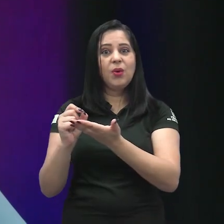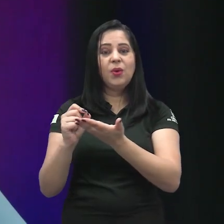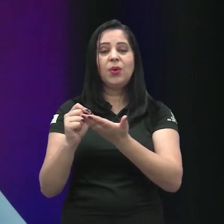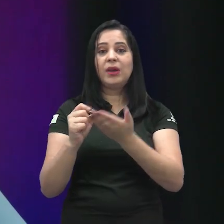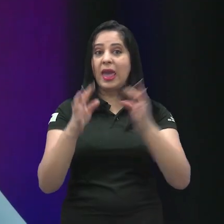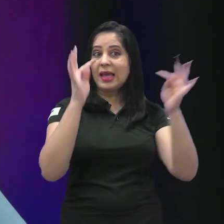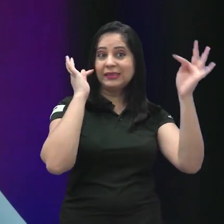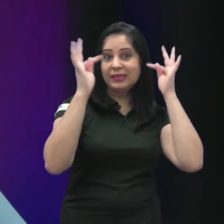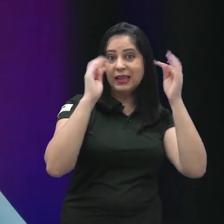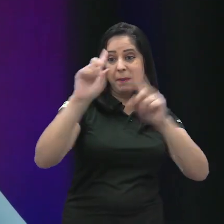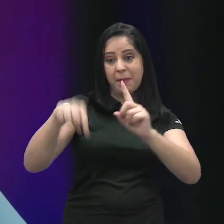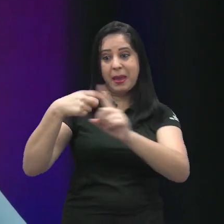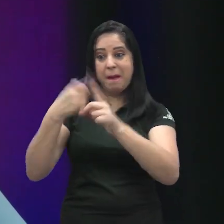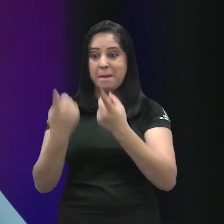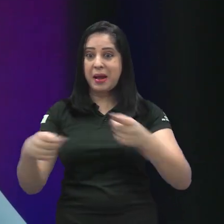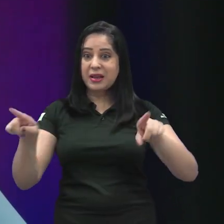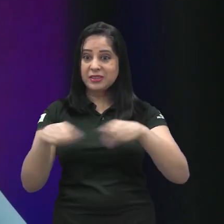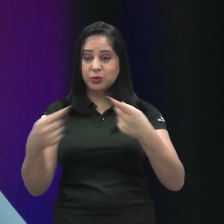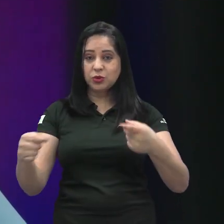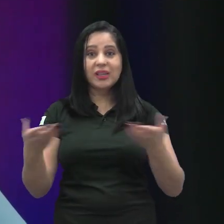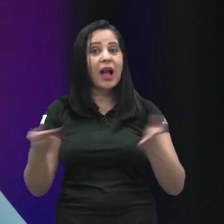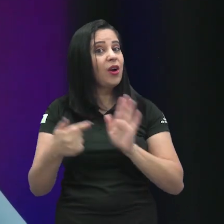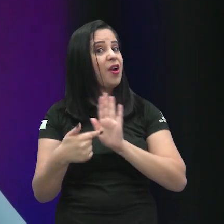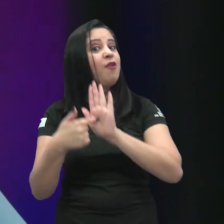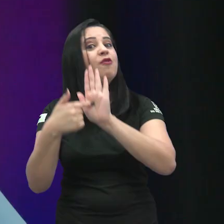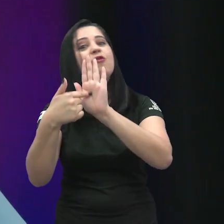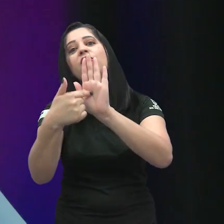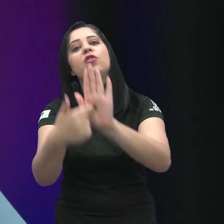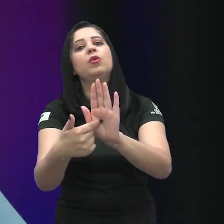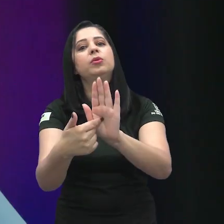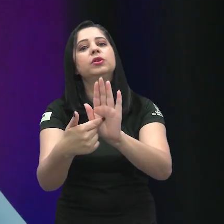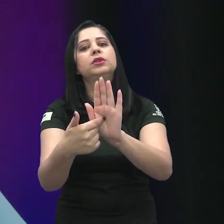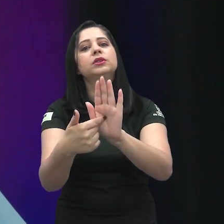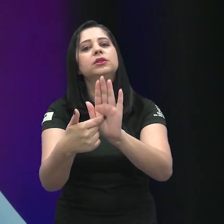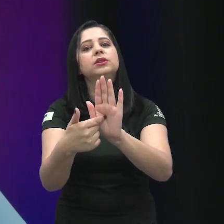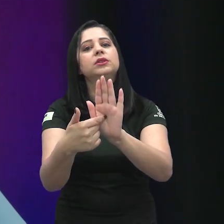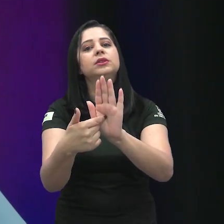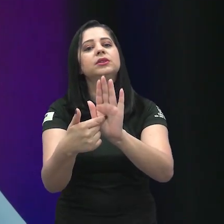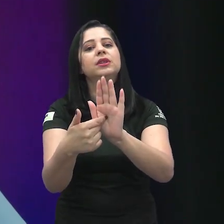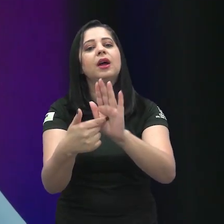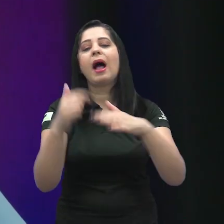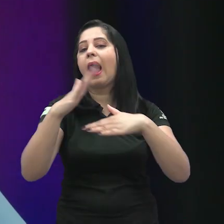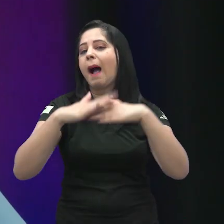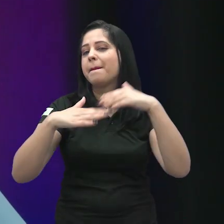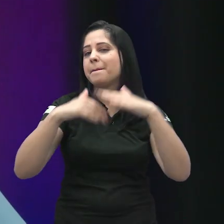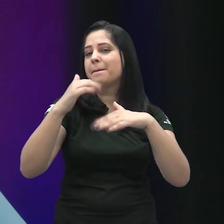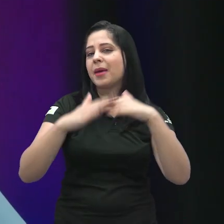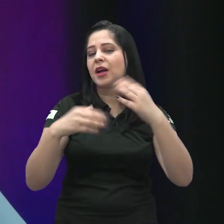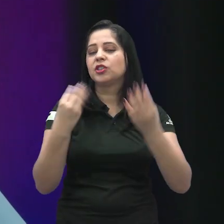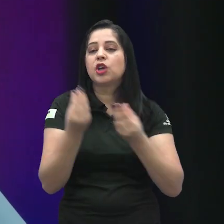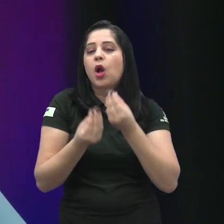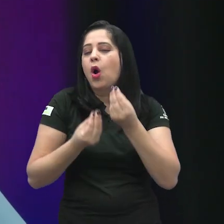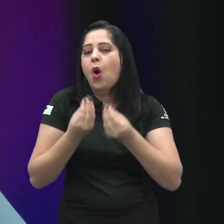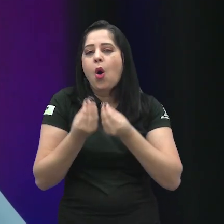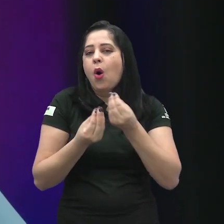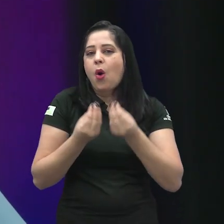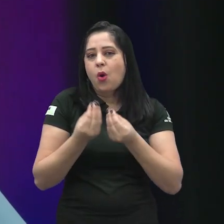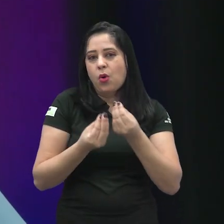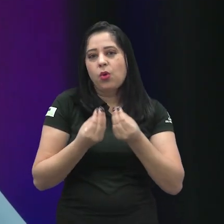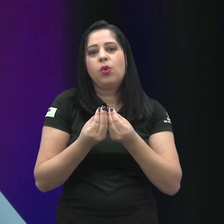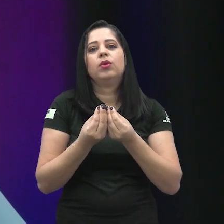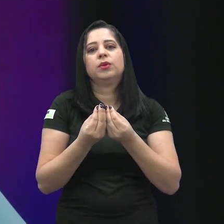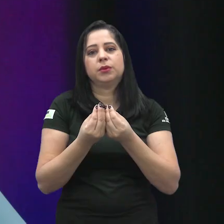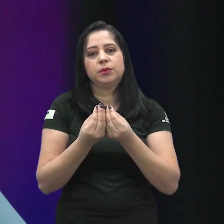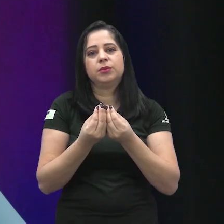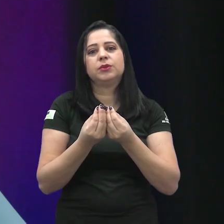ela uniu a música com a prática integrativa. Então vamos mostrar para quem está em casa no que consiste essa prática e como fazer